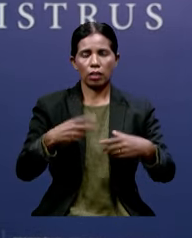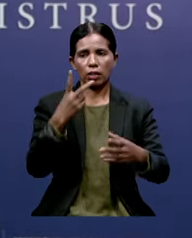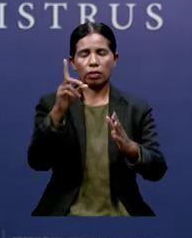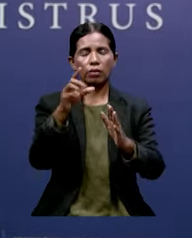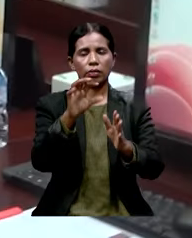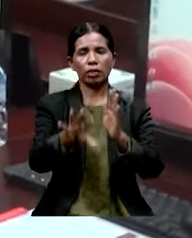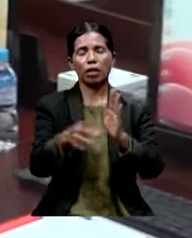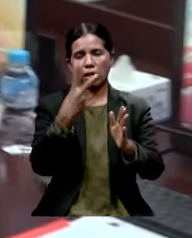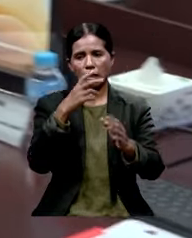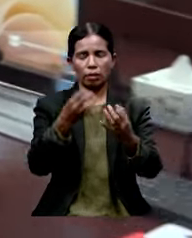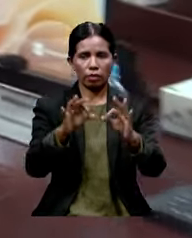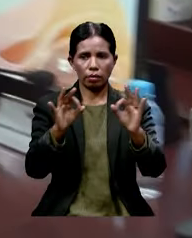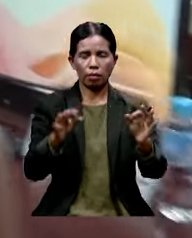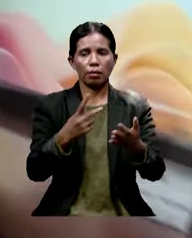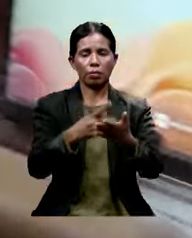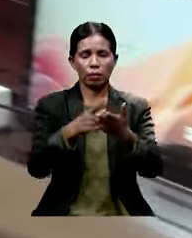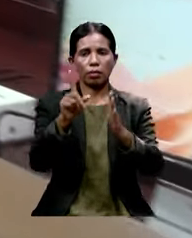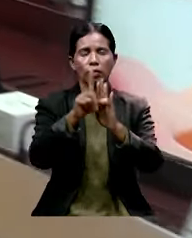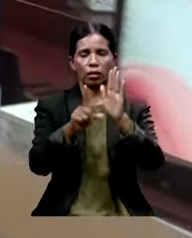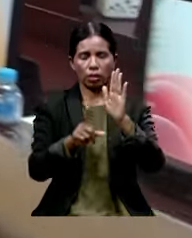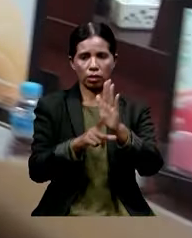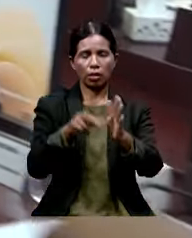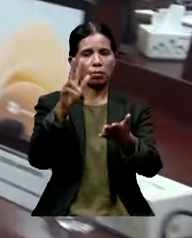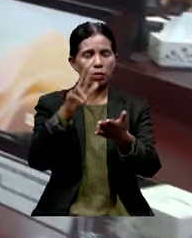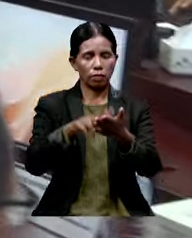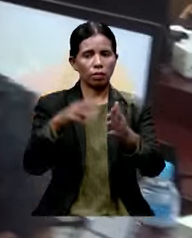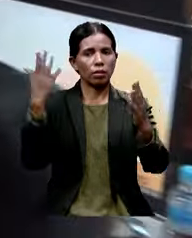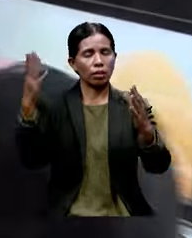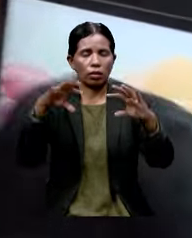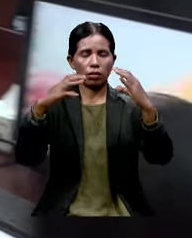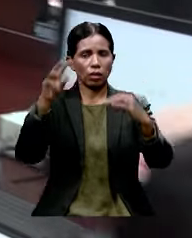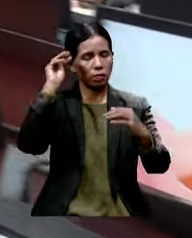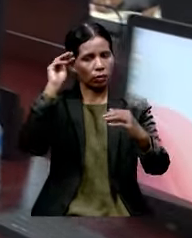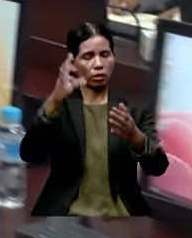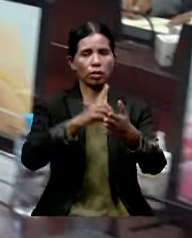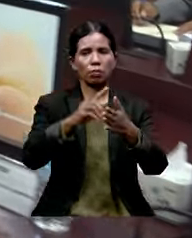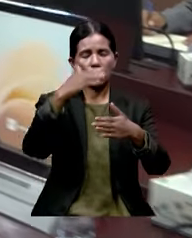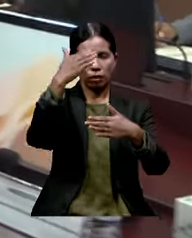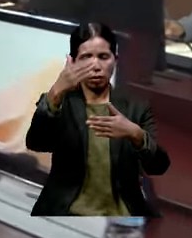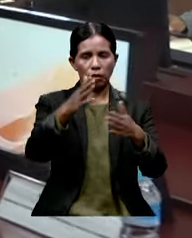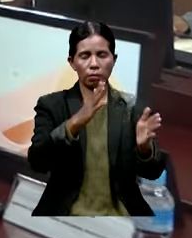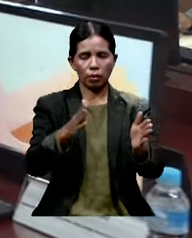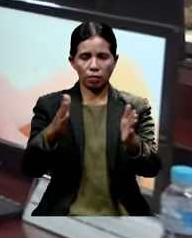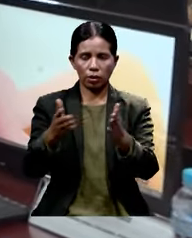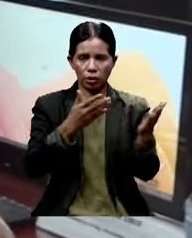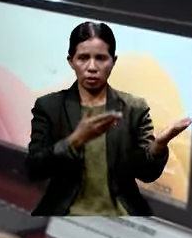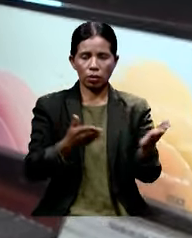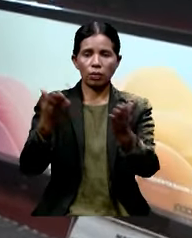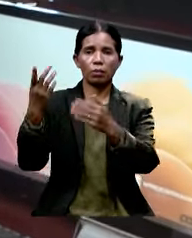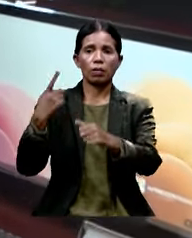ser rotona. Proposta lei alteração neve aprova ona e o Conselho Ministro semana oen se prepara ori submete ao